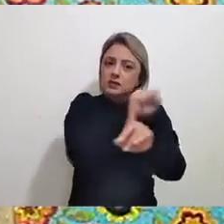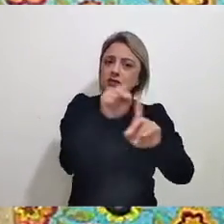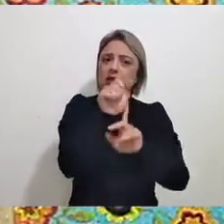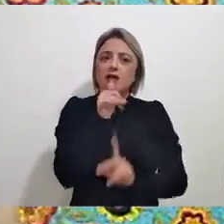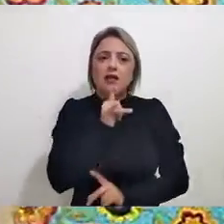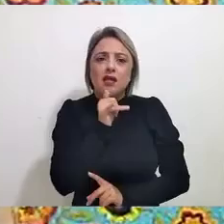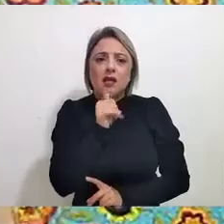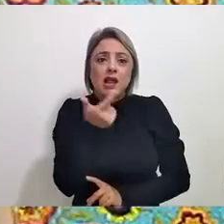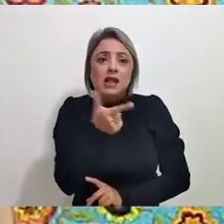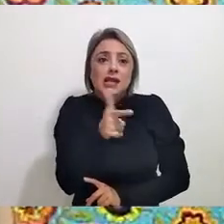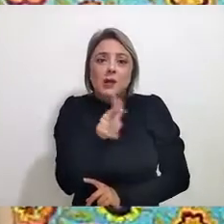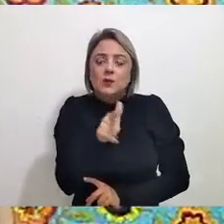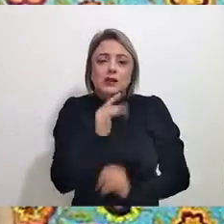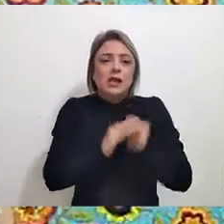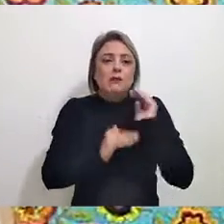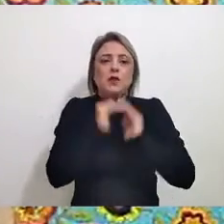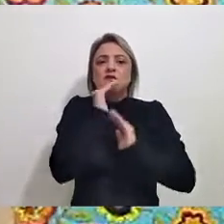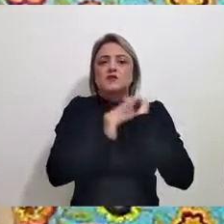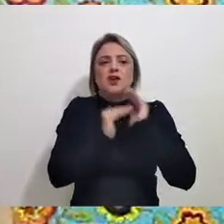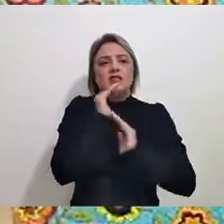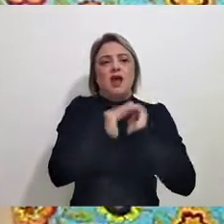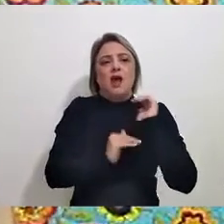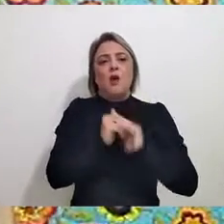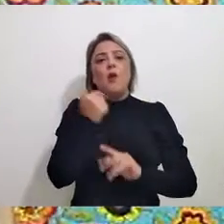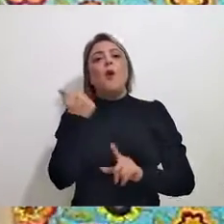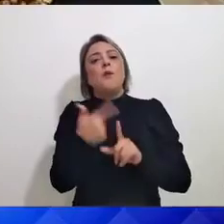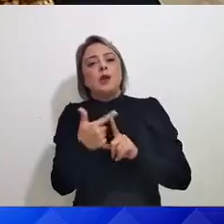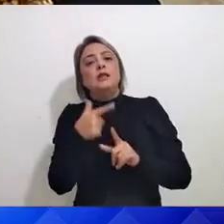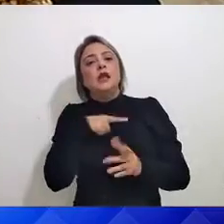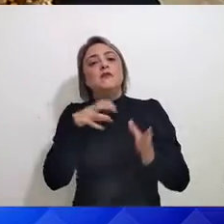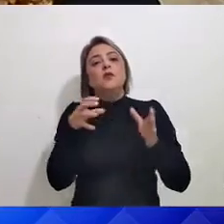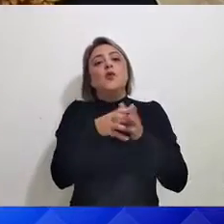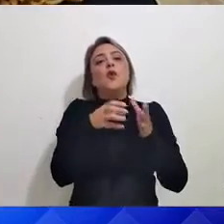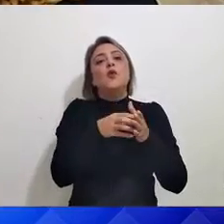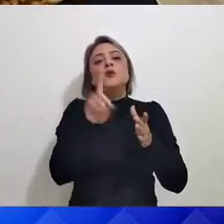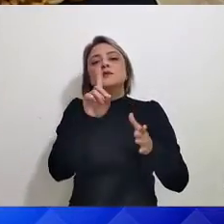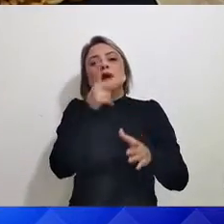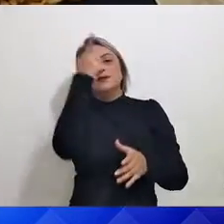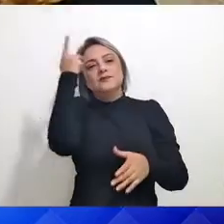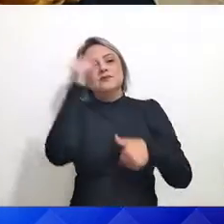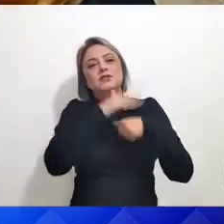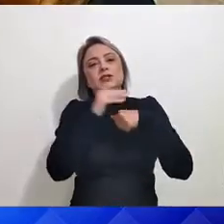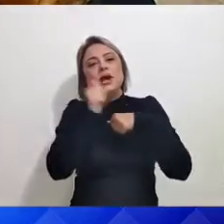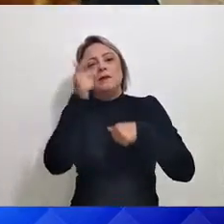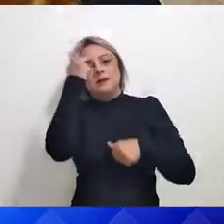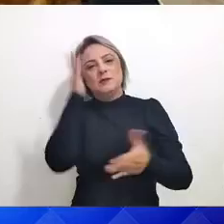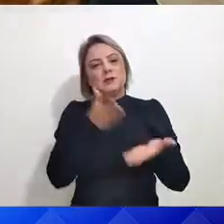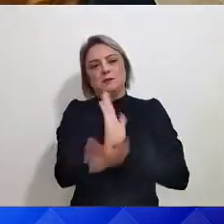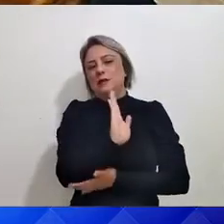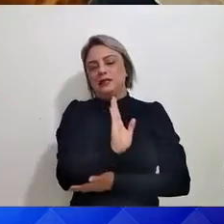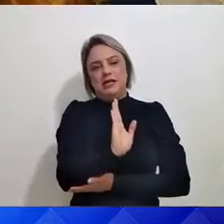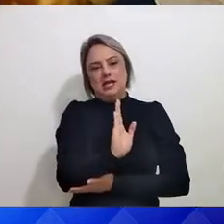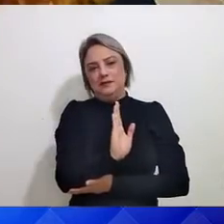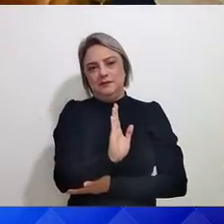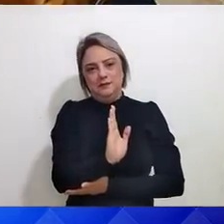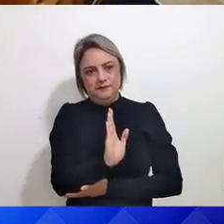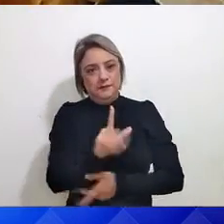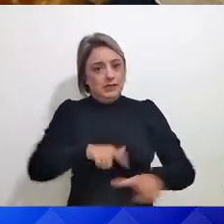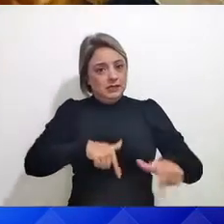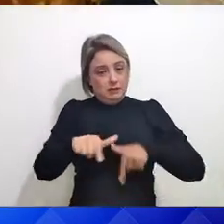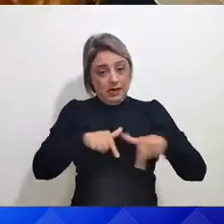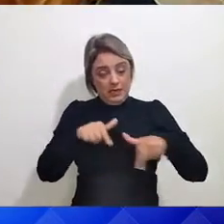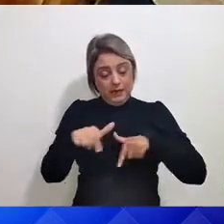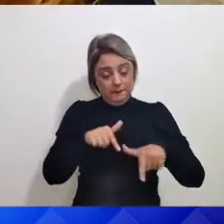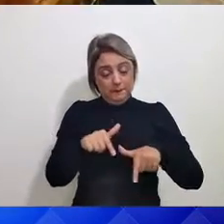servidores, porque houve até um concurso, mas não chamam os servidores, né, para trabalhar. Então, tudo isso